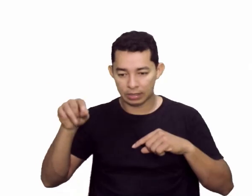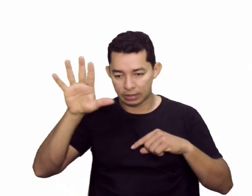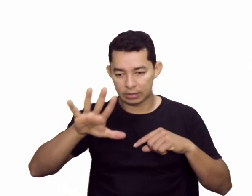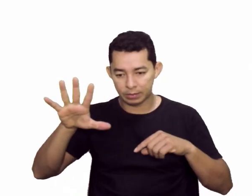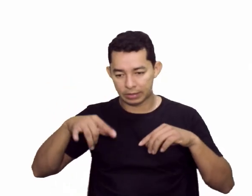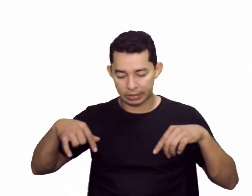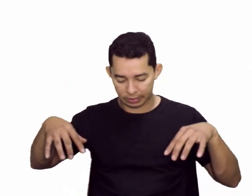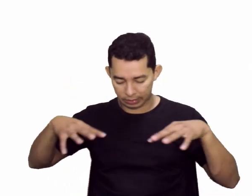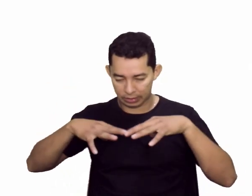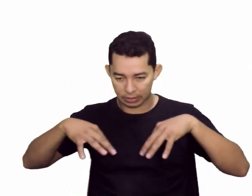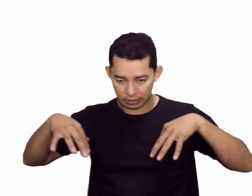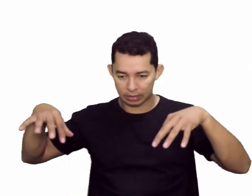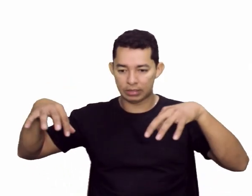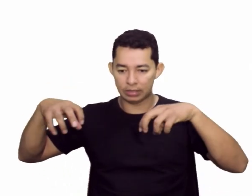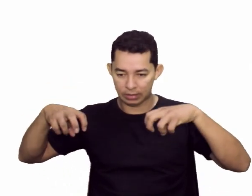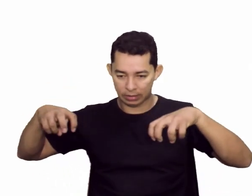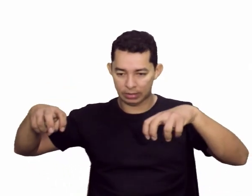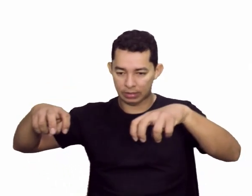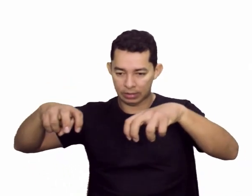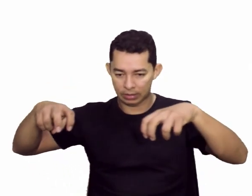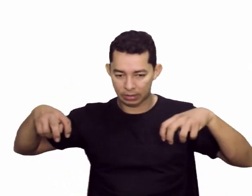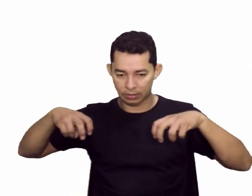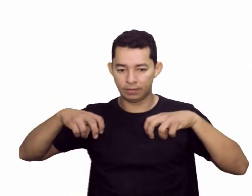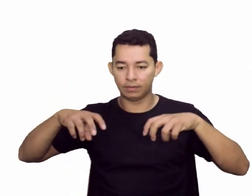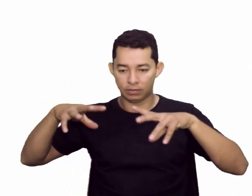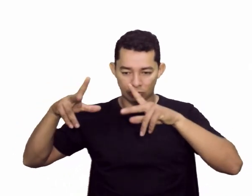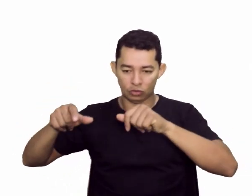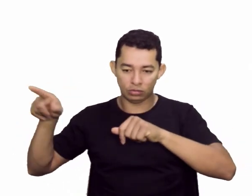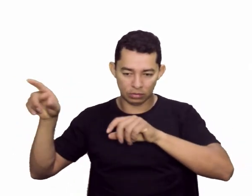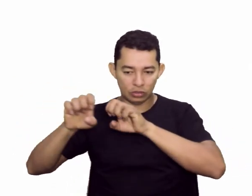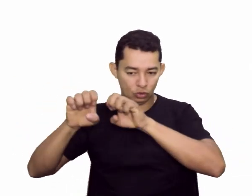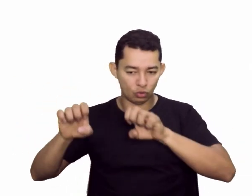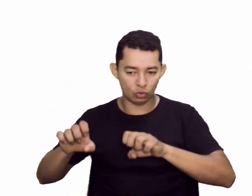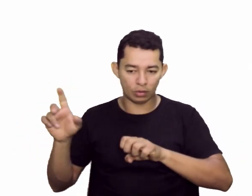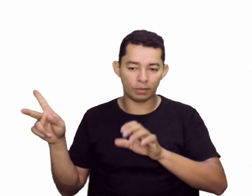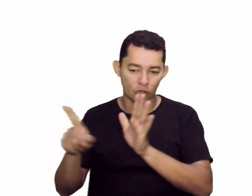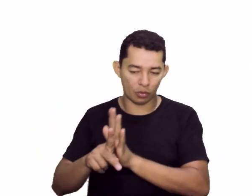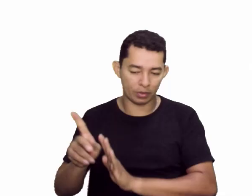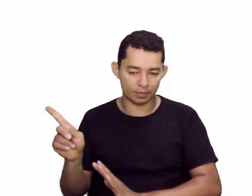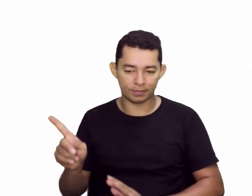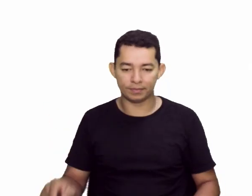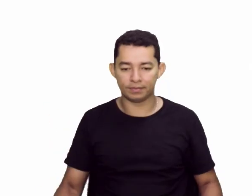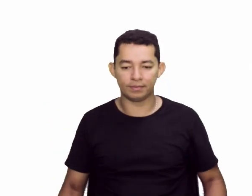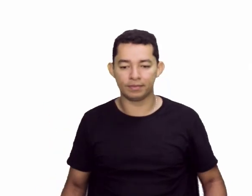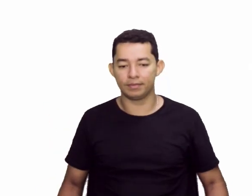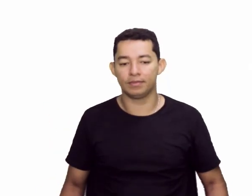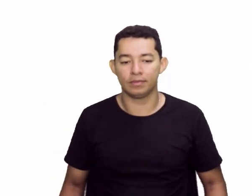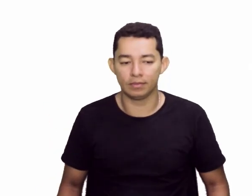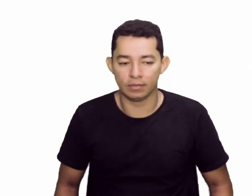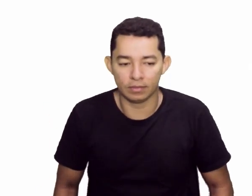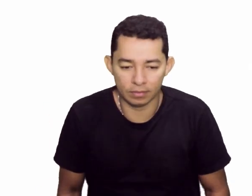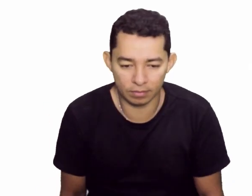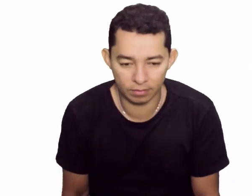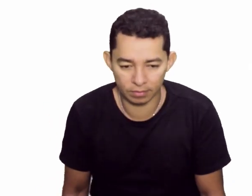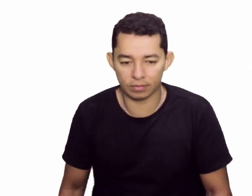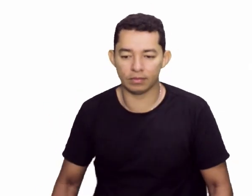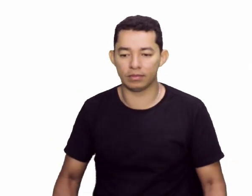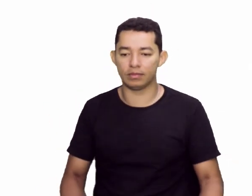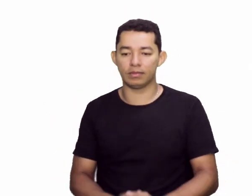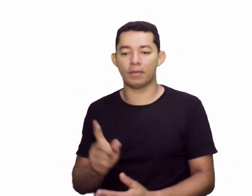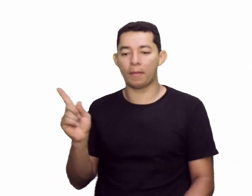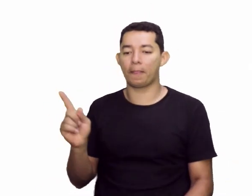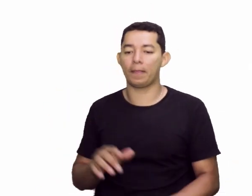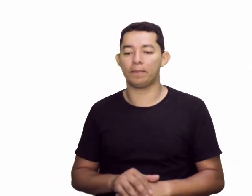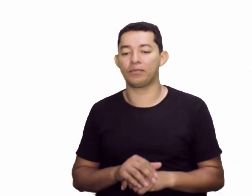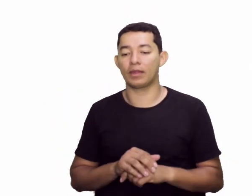máscaras usadas e a plateia. Então, o teatro, esse anfiteatro, é um teatro ao ar livre em